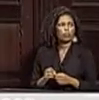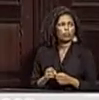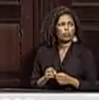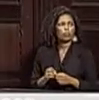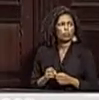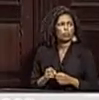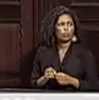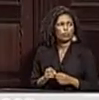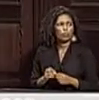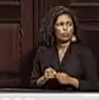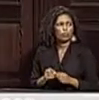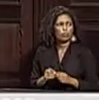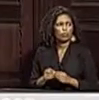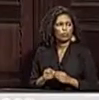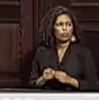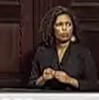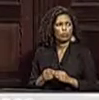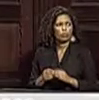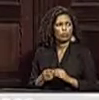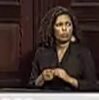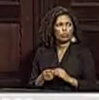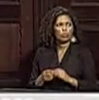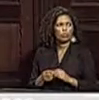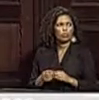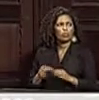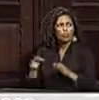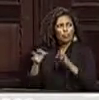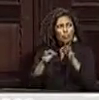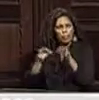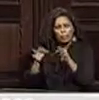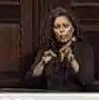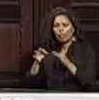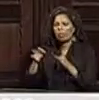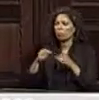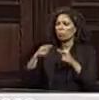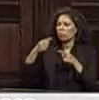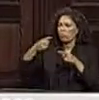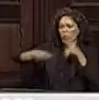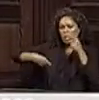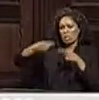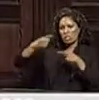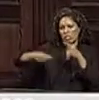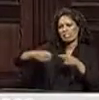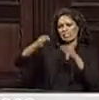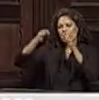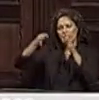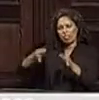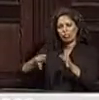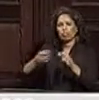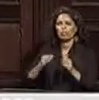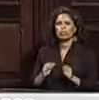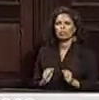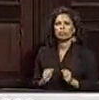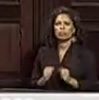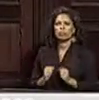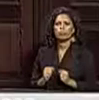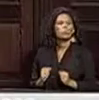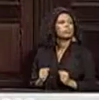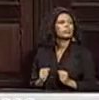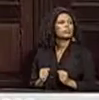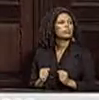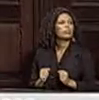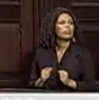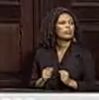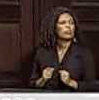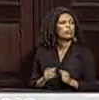o nosso país e para o Estado do Rio de Janeiro, uma política de redução de danos. Deputado André Siciliano, a política de redução de